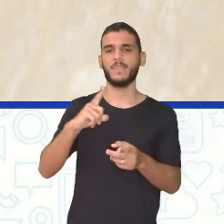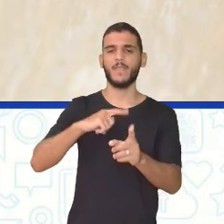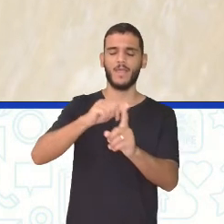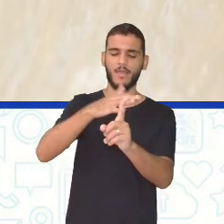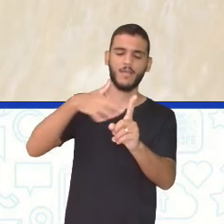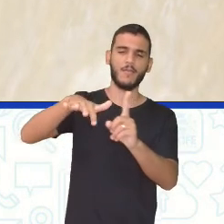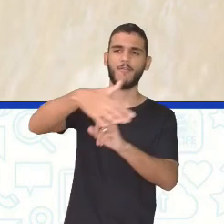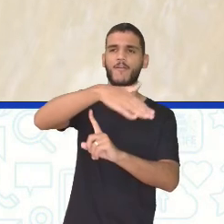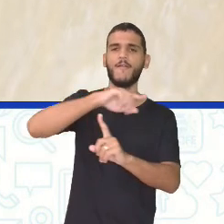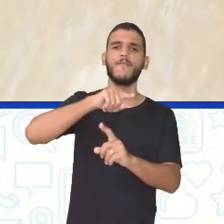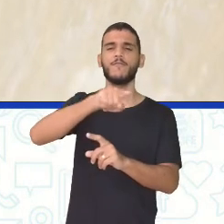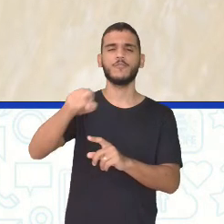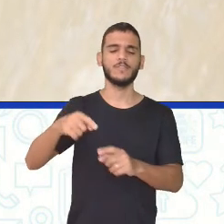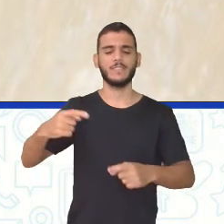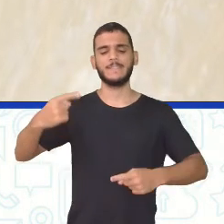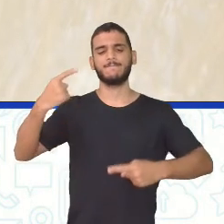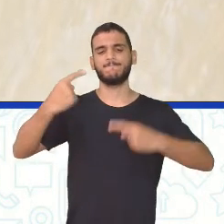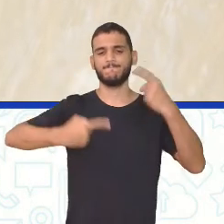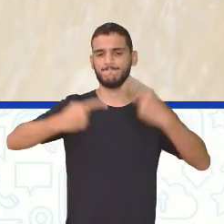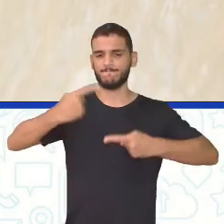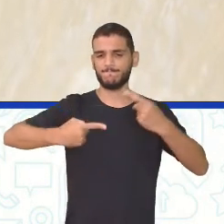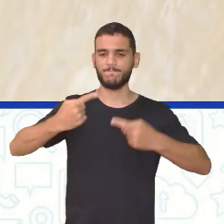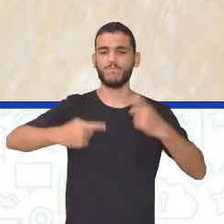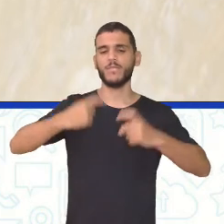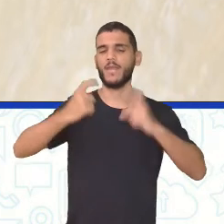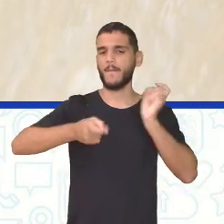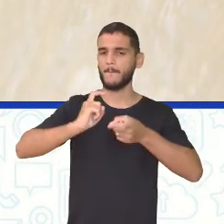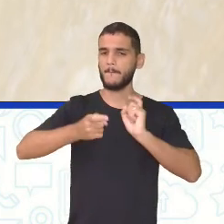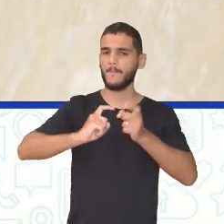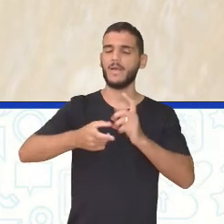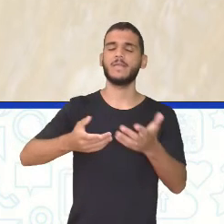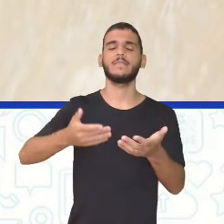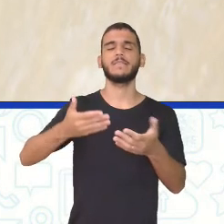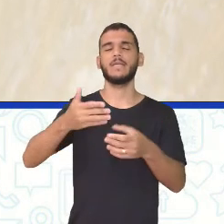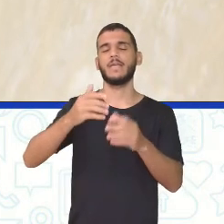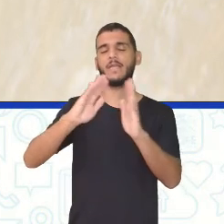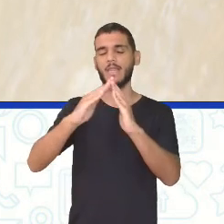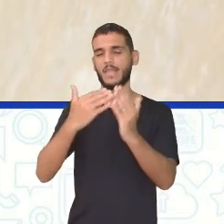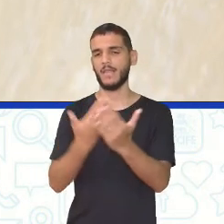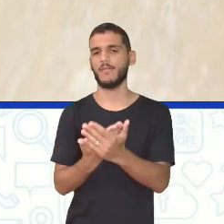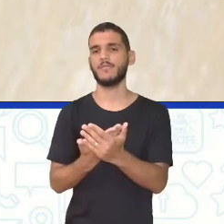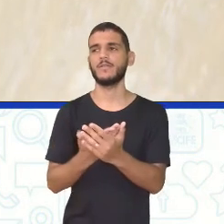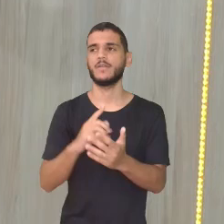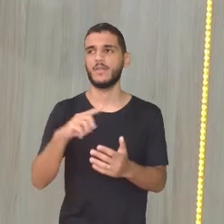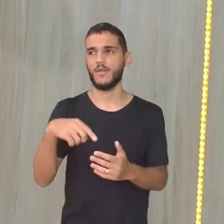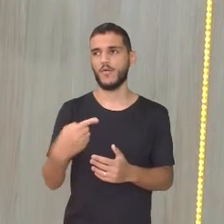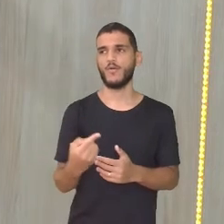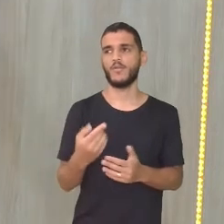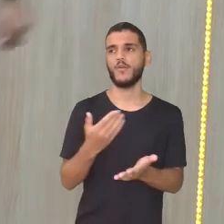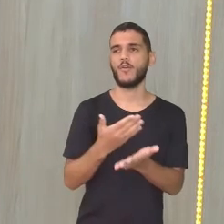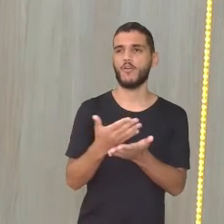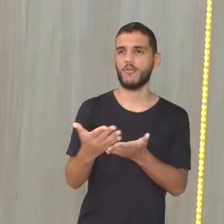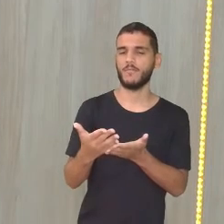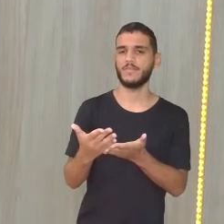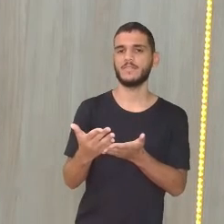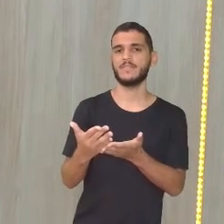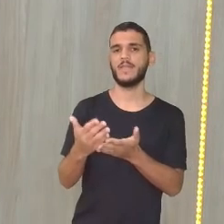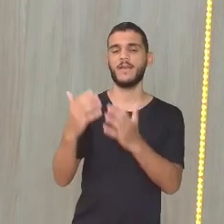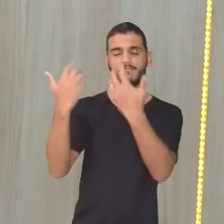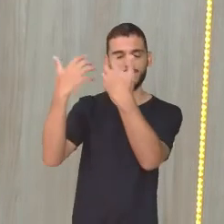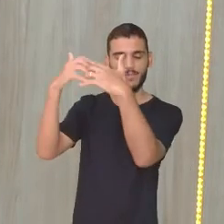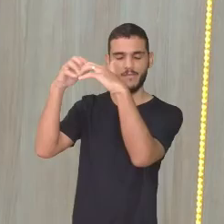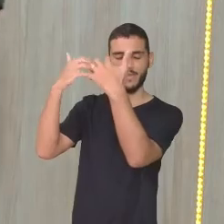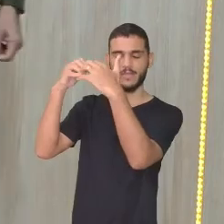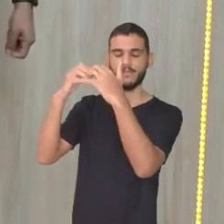aí, debatam em sala de aula, e na próxima aula a gente vai iniciar dessa reflexão. Gilson, dá o teu recado aí pra